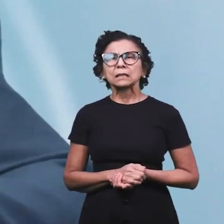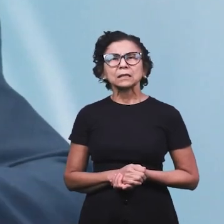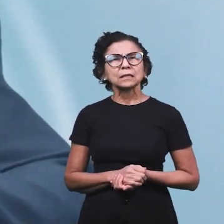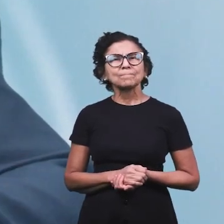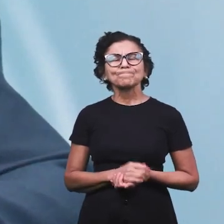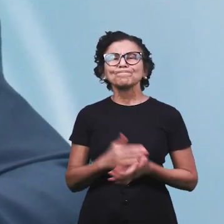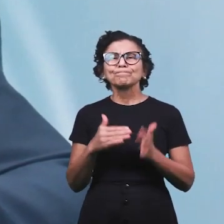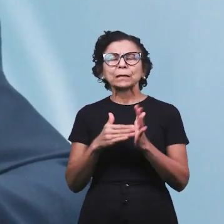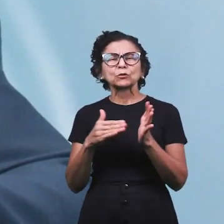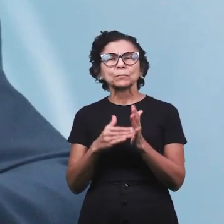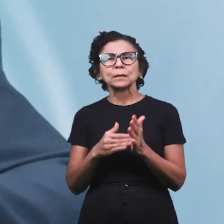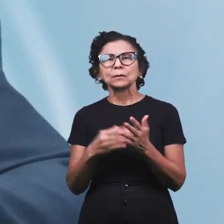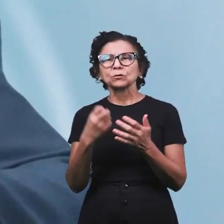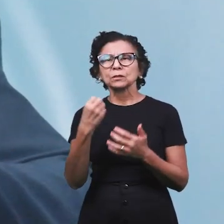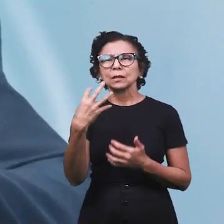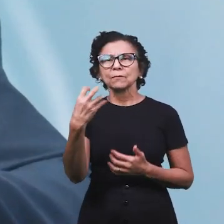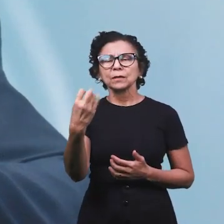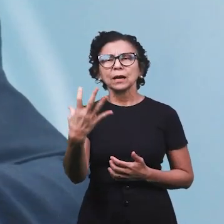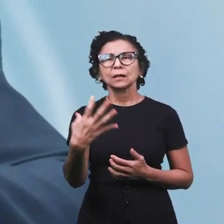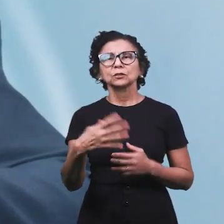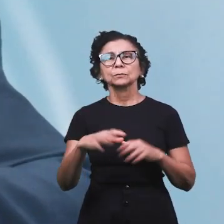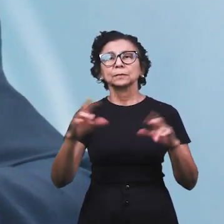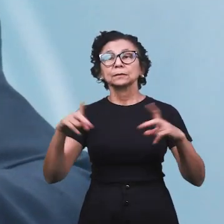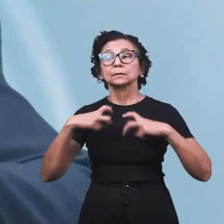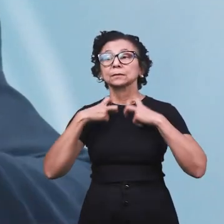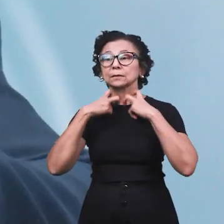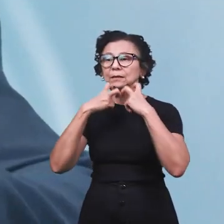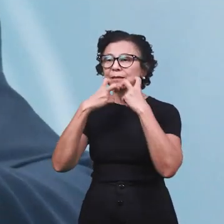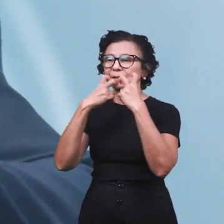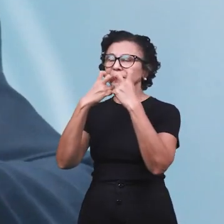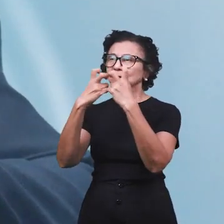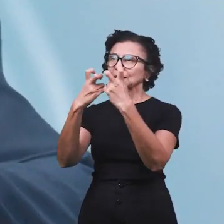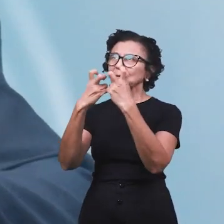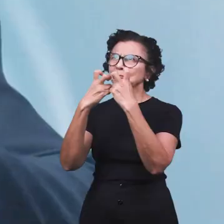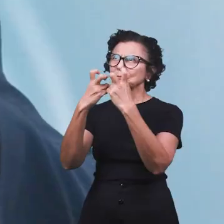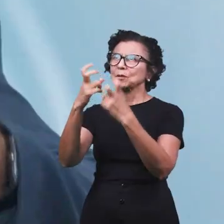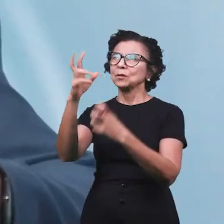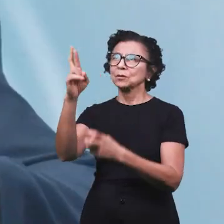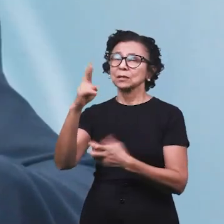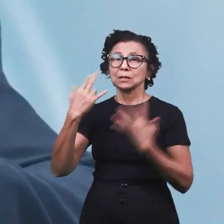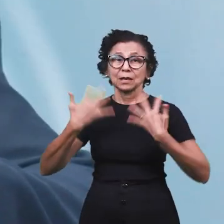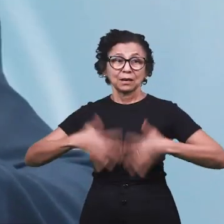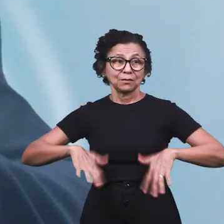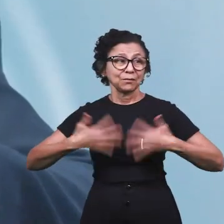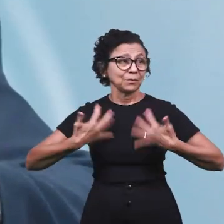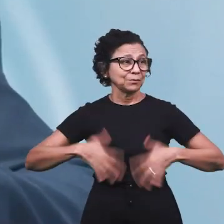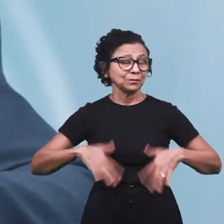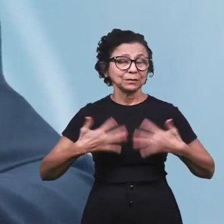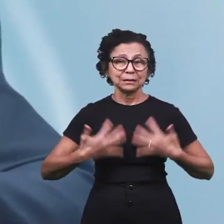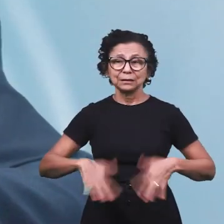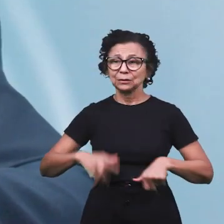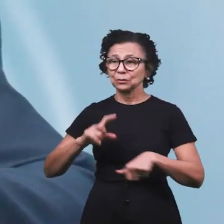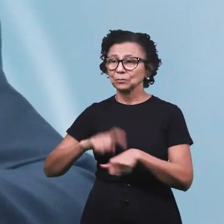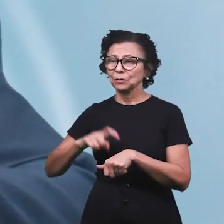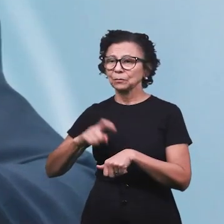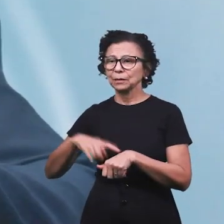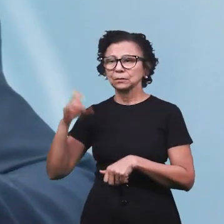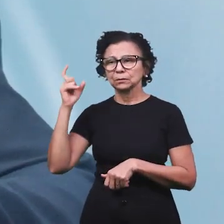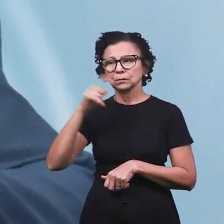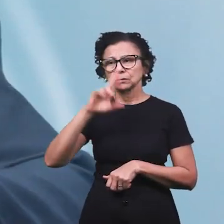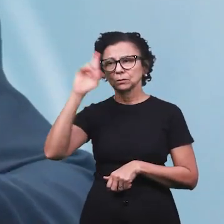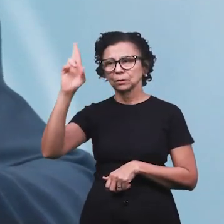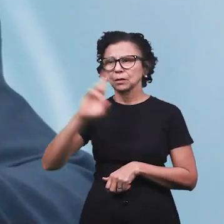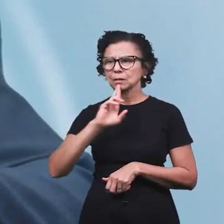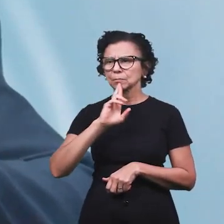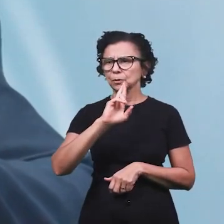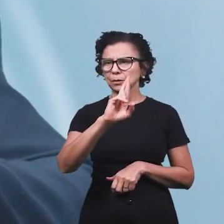situação impeditiva, mas clamou ao Senhor, usou esse recurso glorioso, estava aflito numa situação e o Senhor